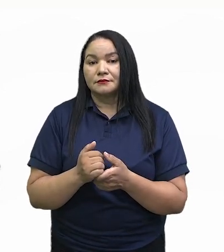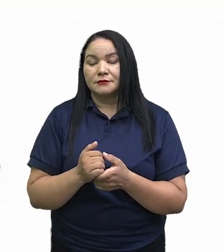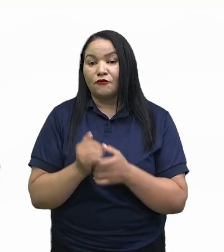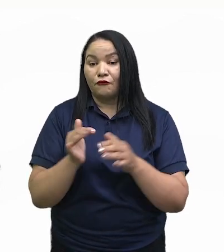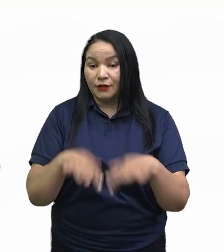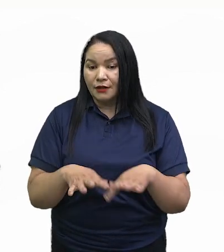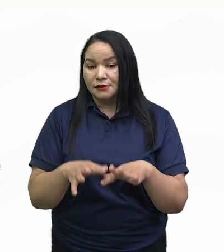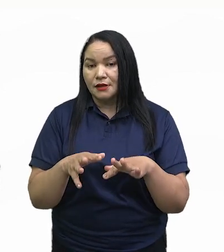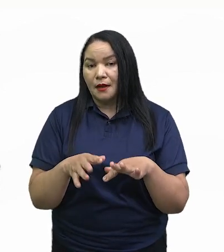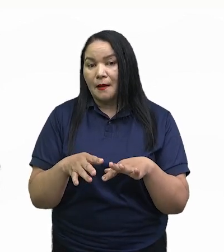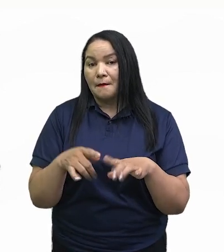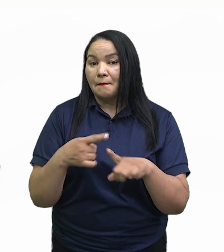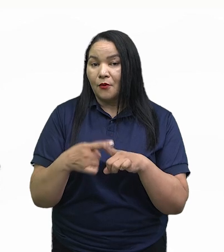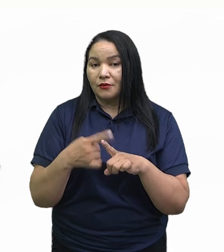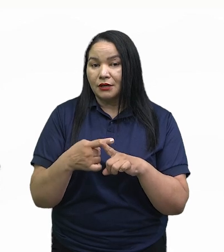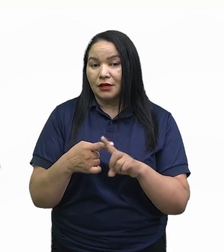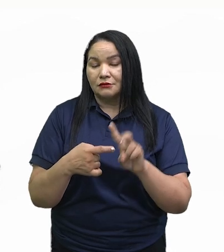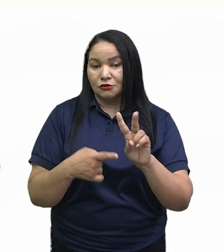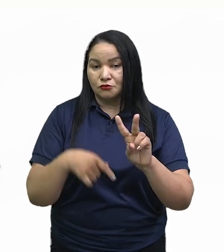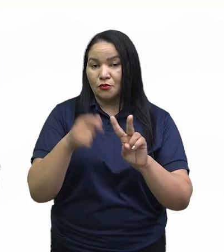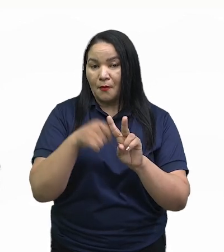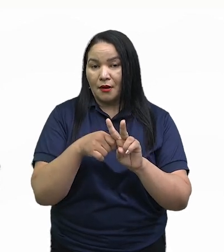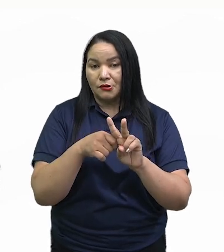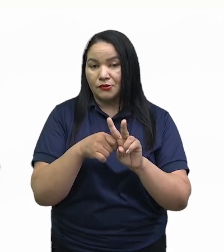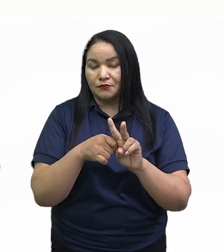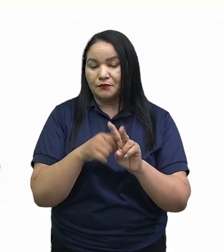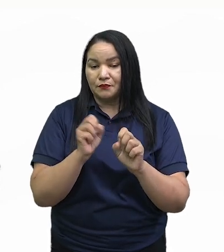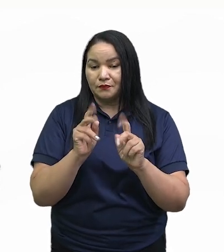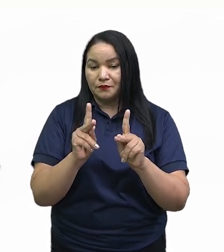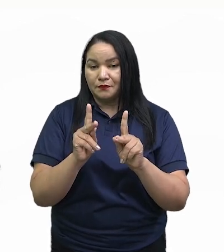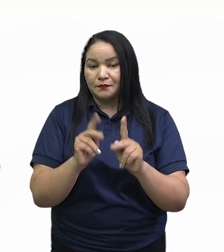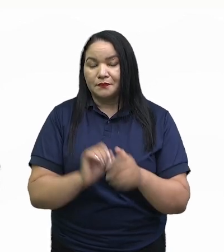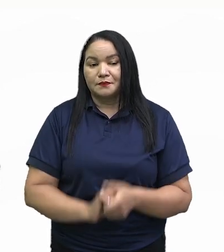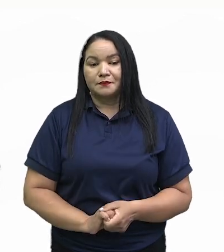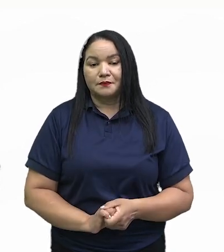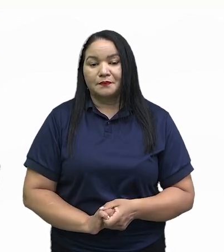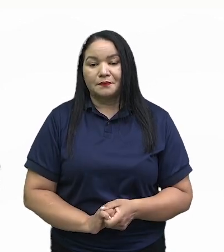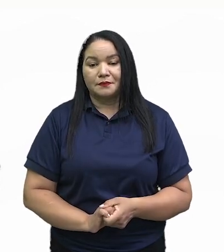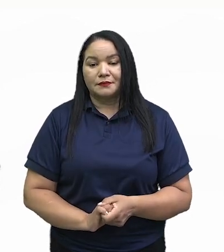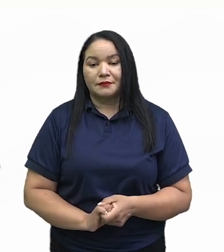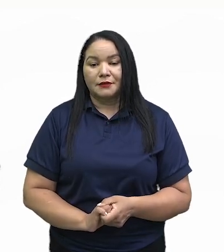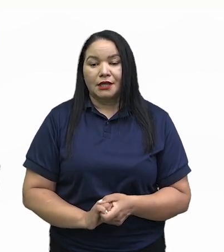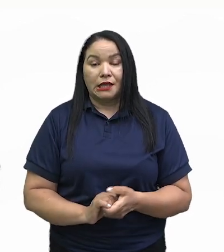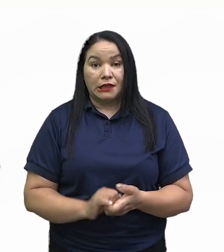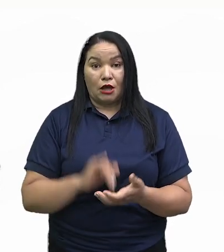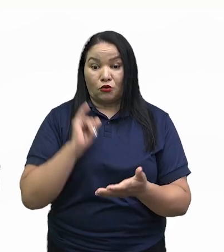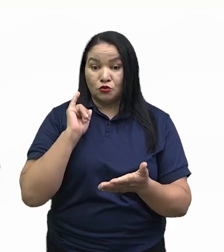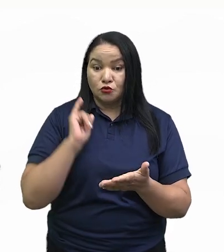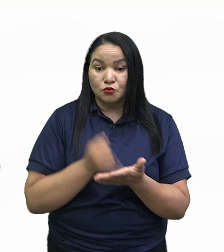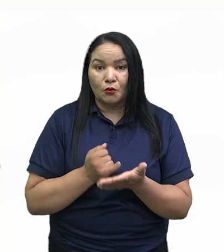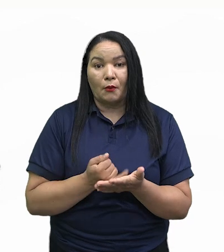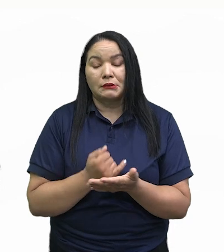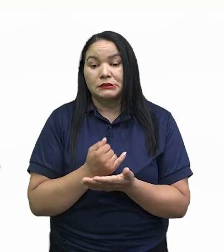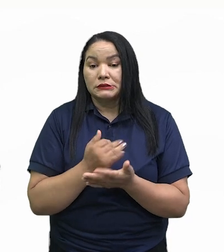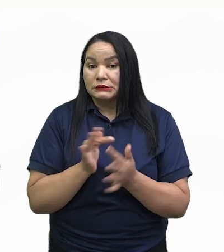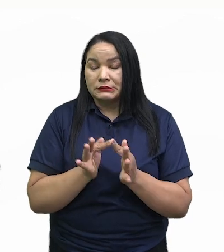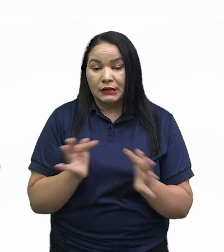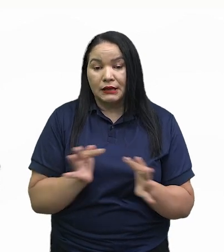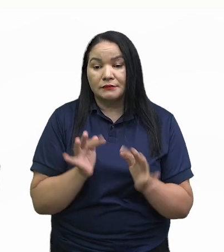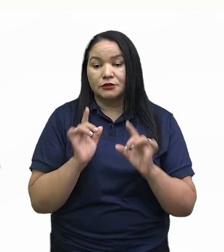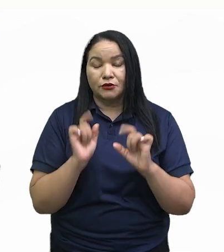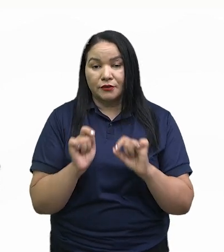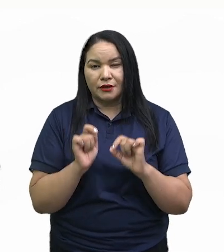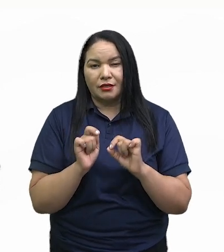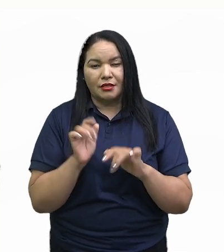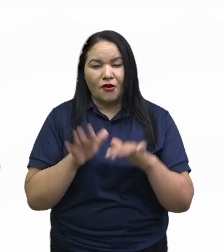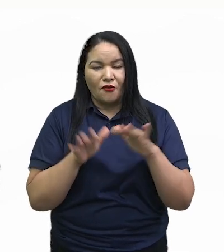finalizar, porque já estamos no segundo mês, tudo bem? Então, o que é que a gente vê? Que juros simples, embora a gente pense que